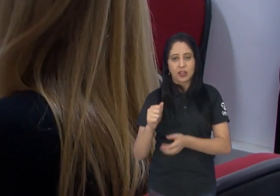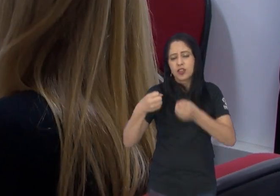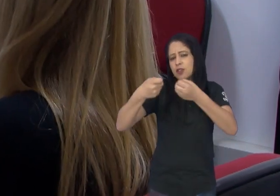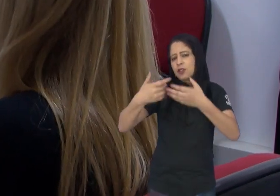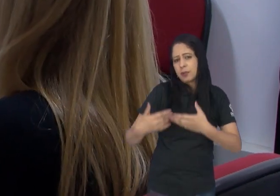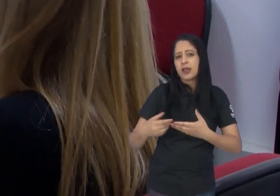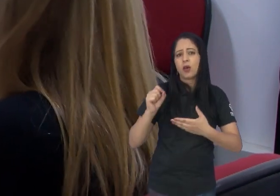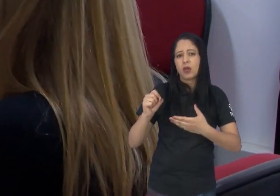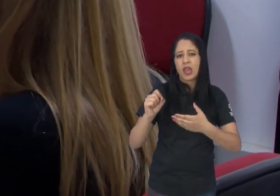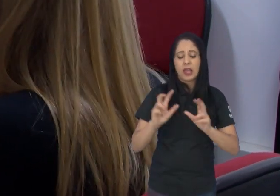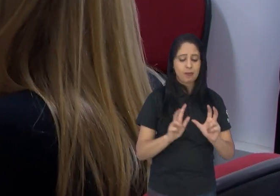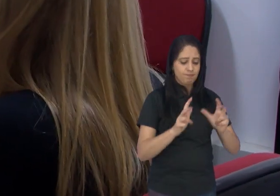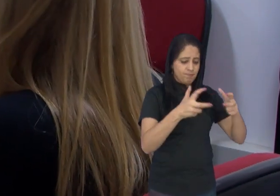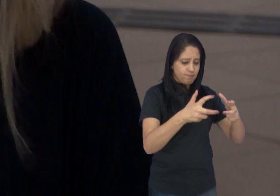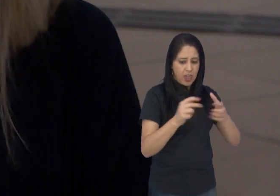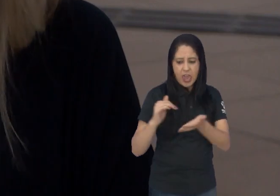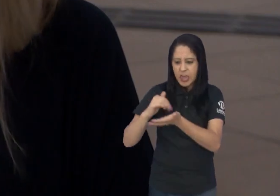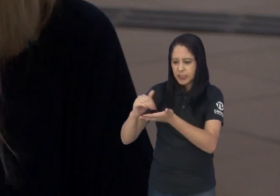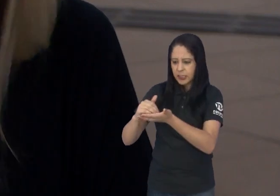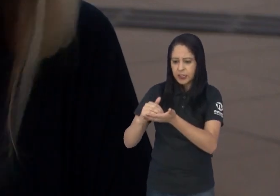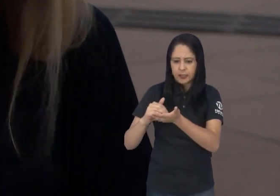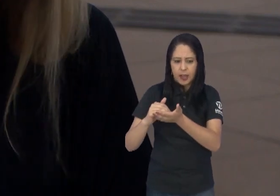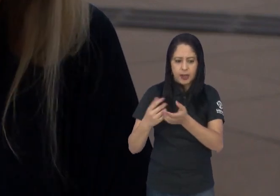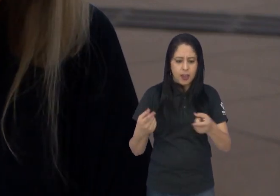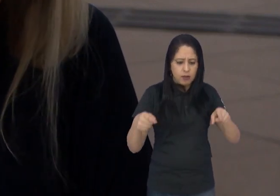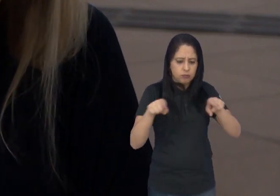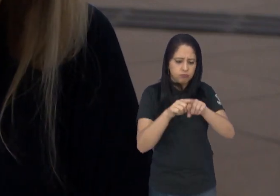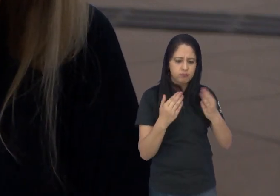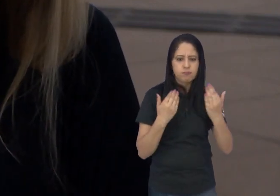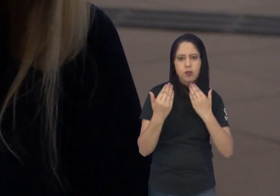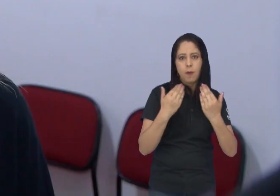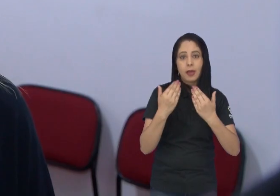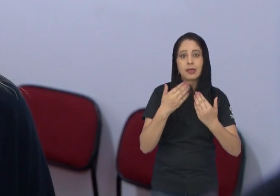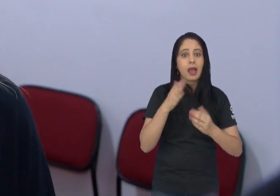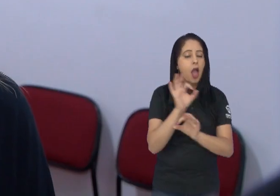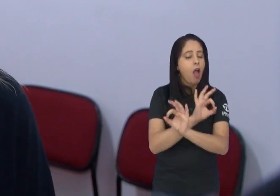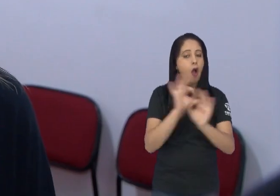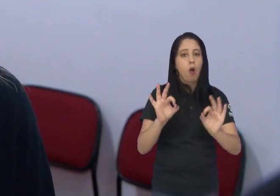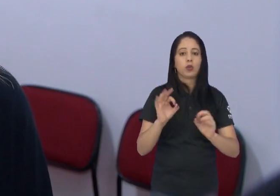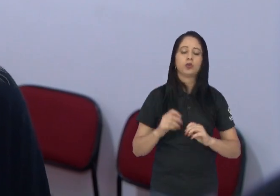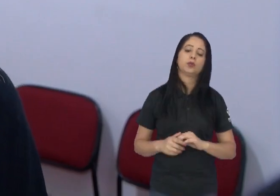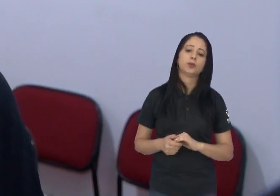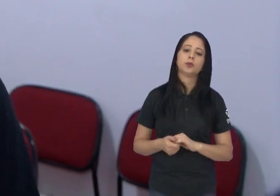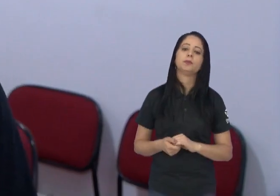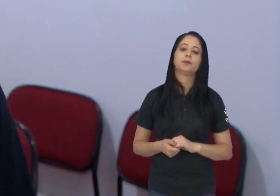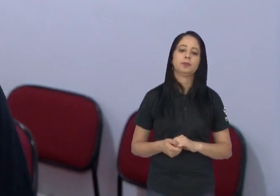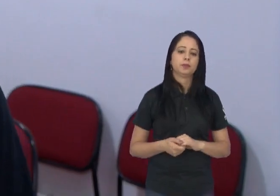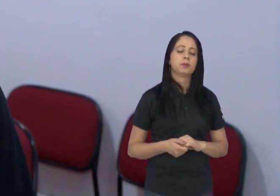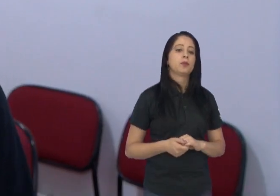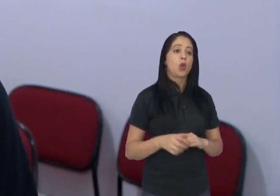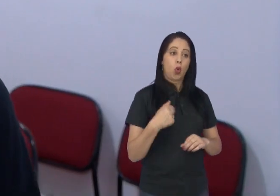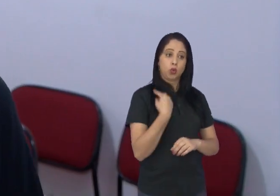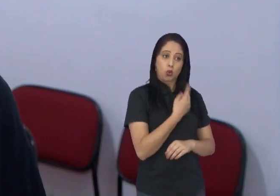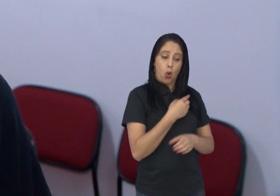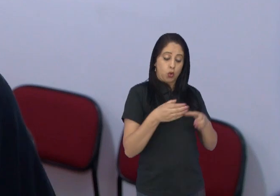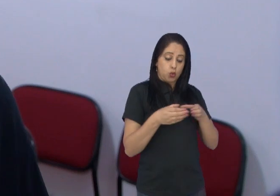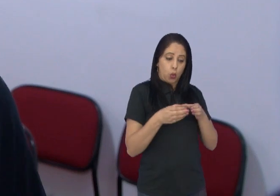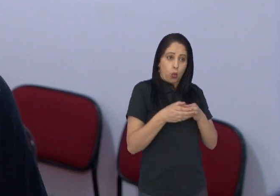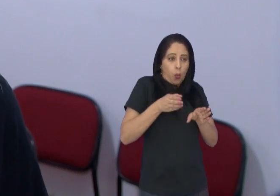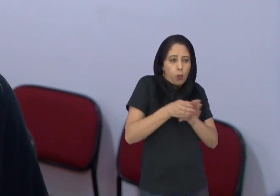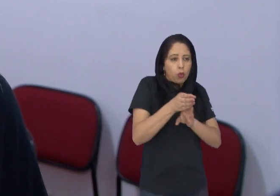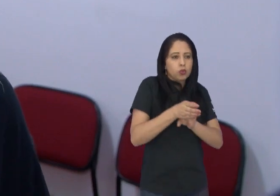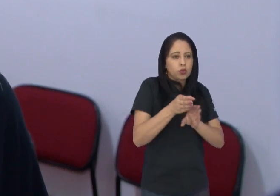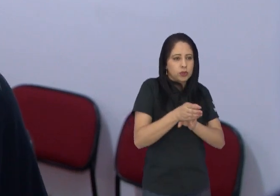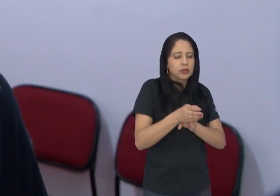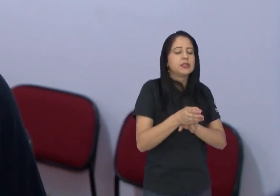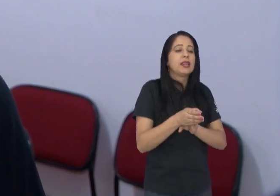Legislativo é importante para que essas ações sejam fortalecidas. Entendemos, enquanto Conselho, que o